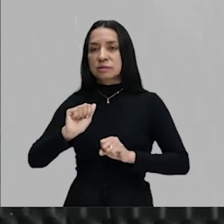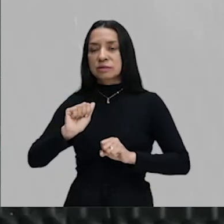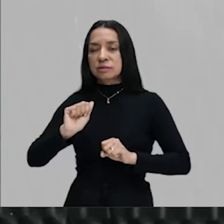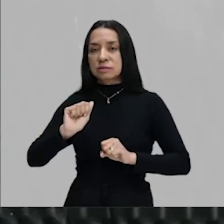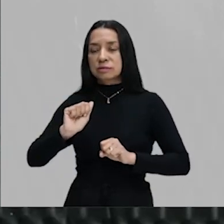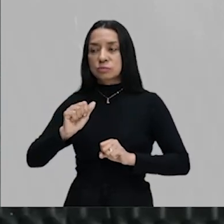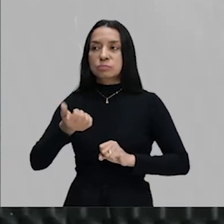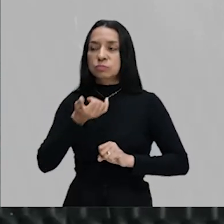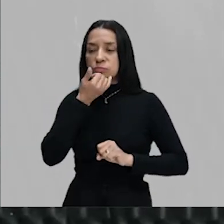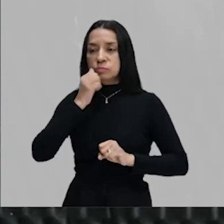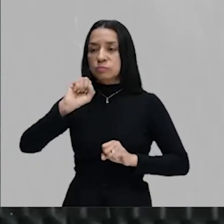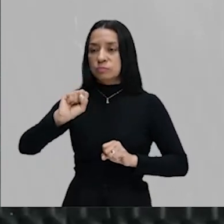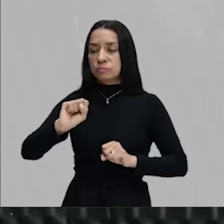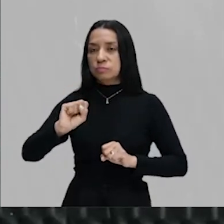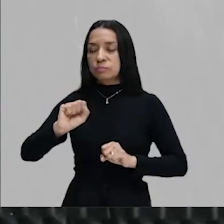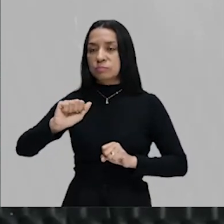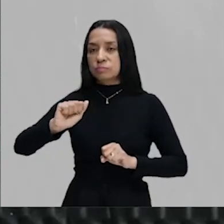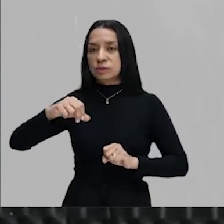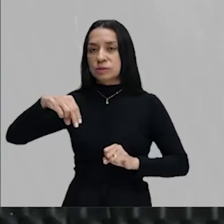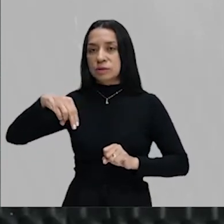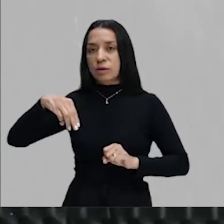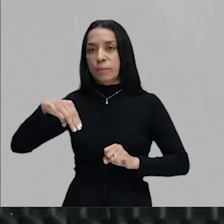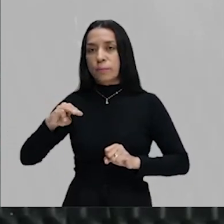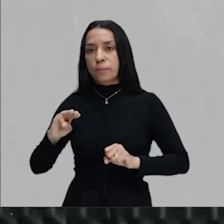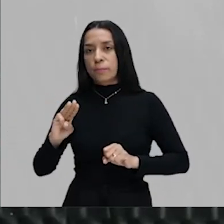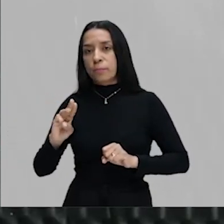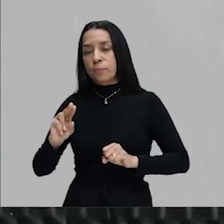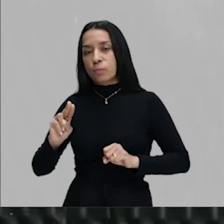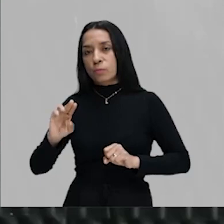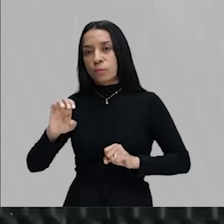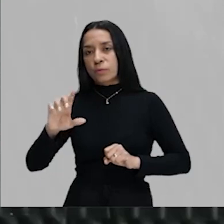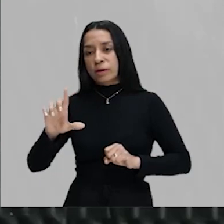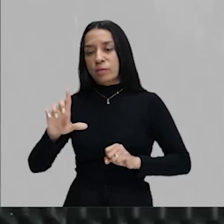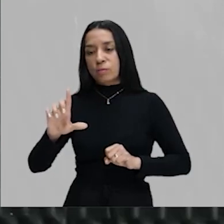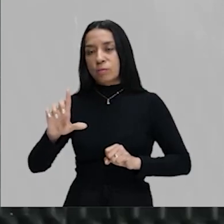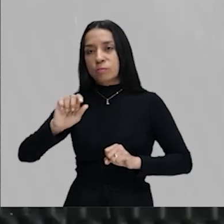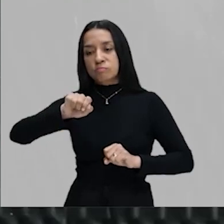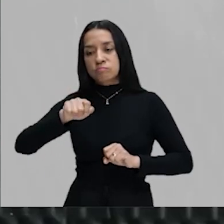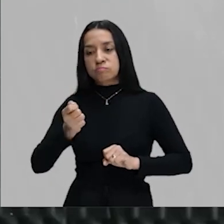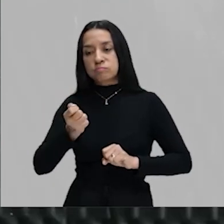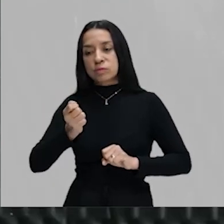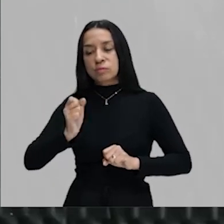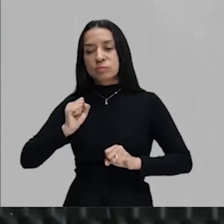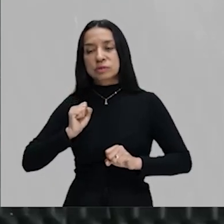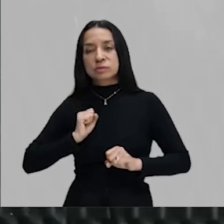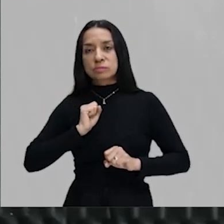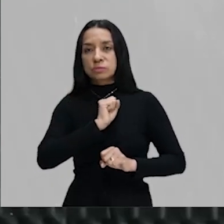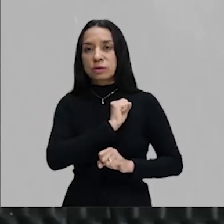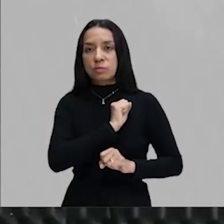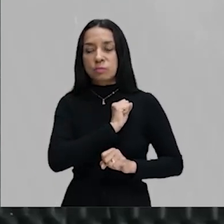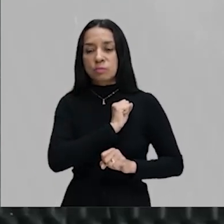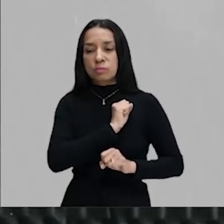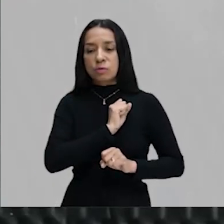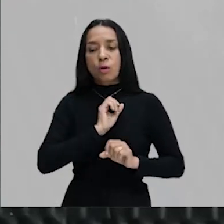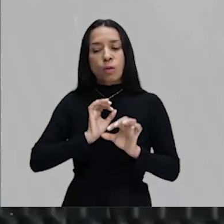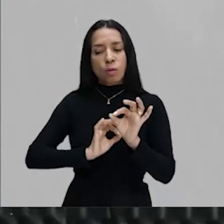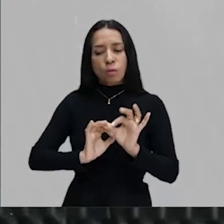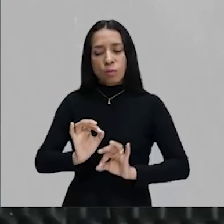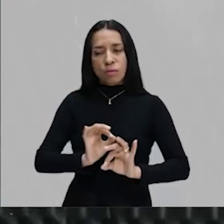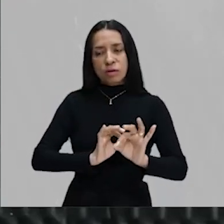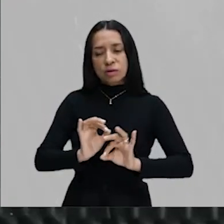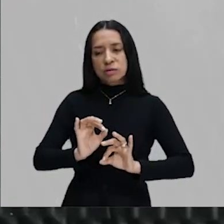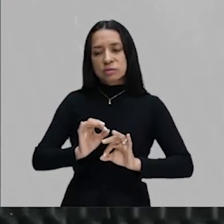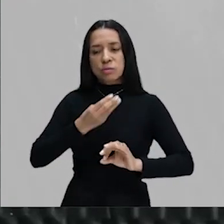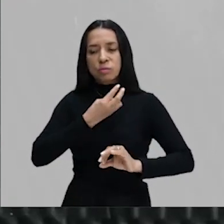que ali por volta do final do século XI a.C., Samuel decidiu organizar